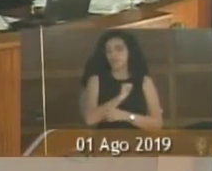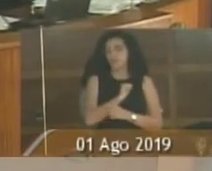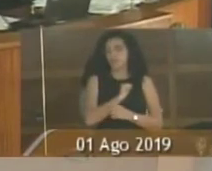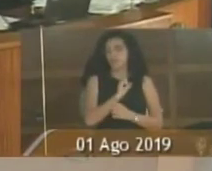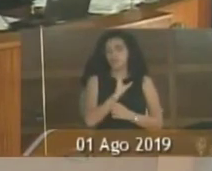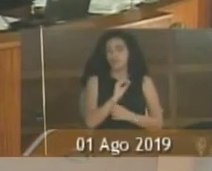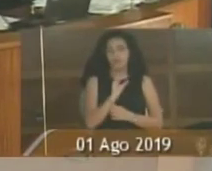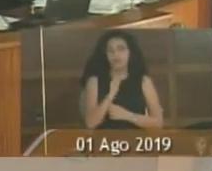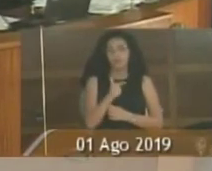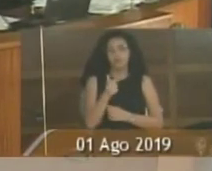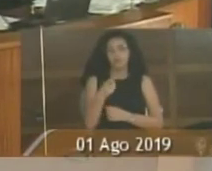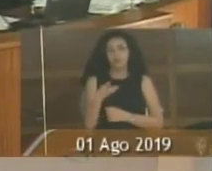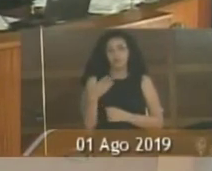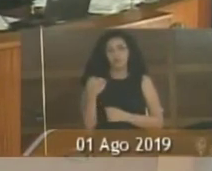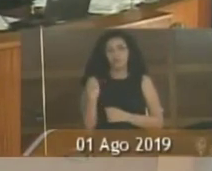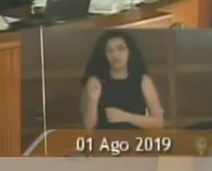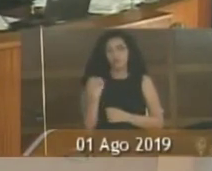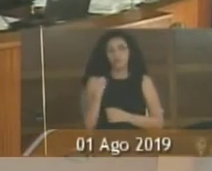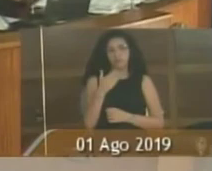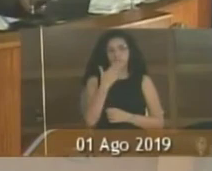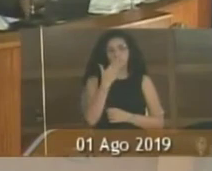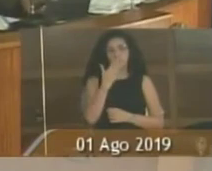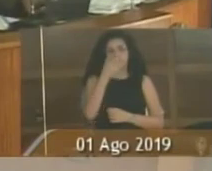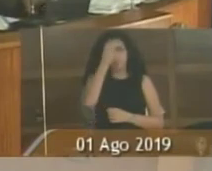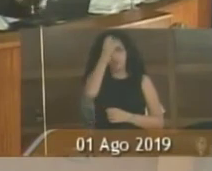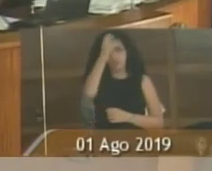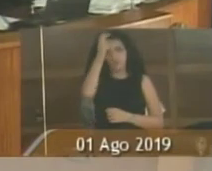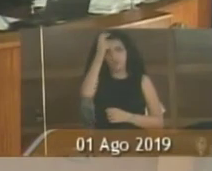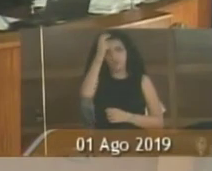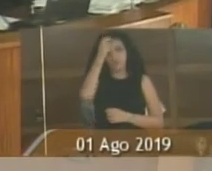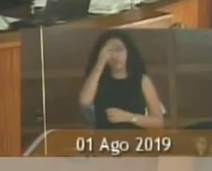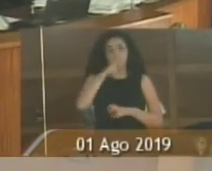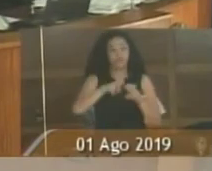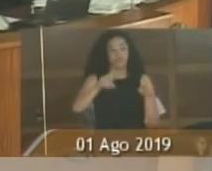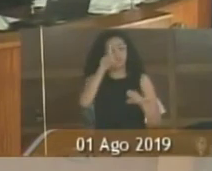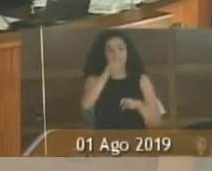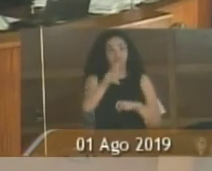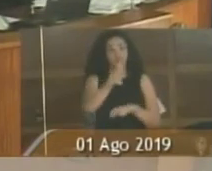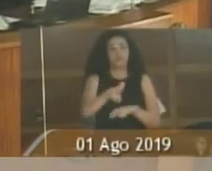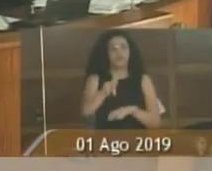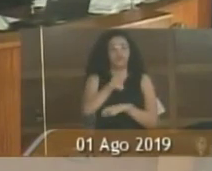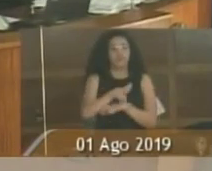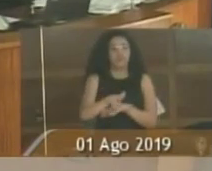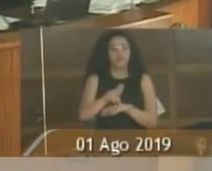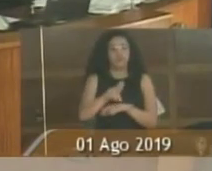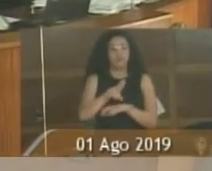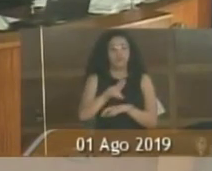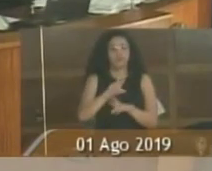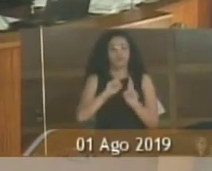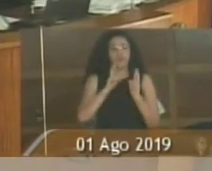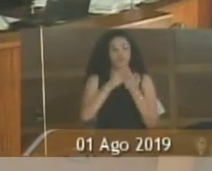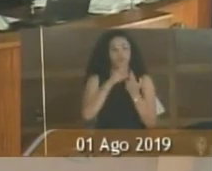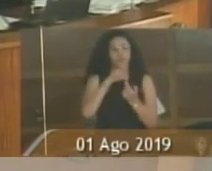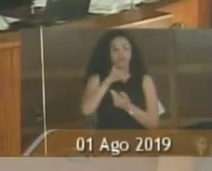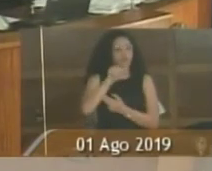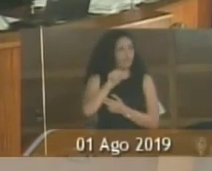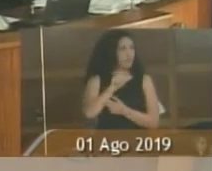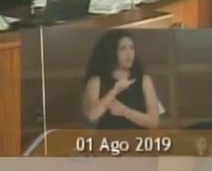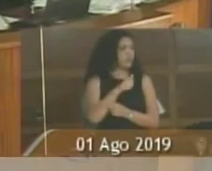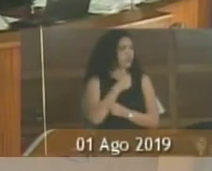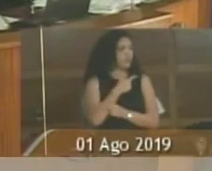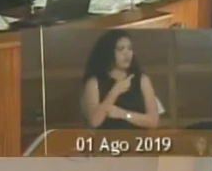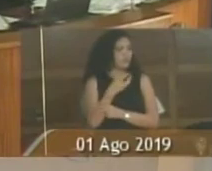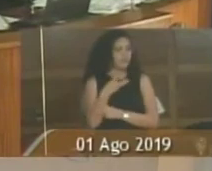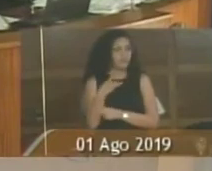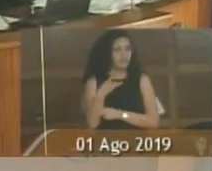requerimento 0238, de autoria do vereador Zé Augusto, solicitando à mesa diretora que seja deliberado o uso plenário no dia 23 de julho, para que seja realizada